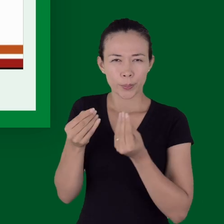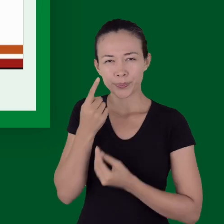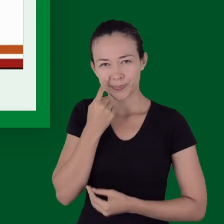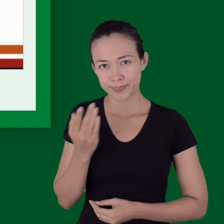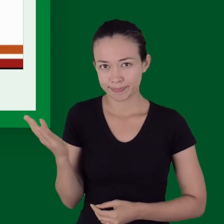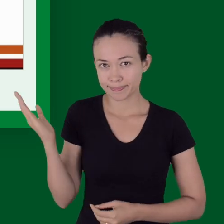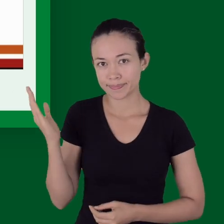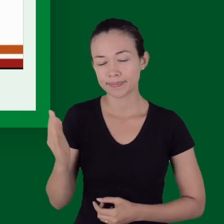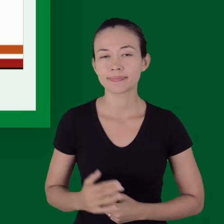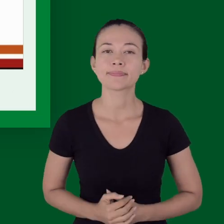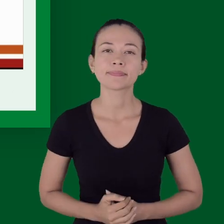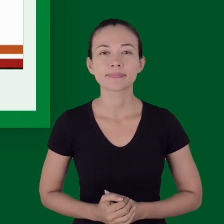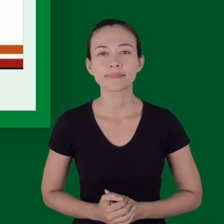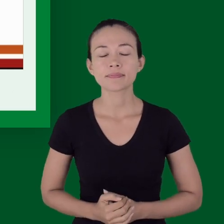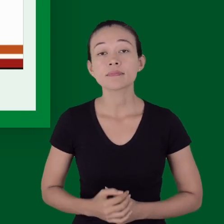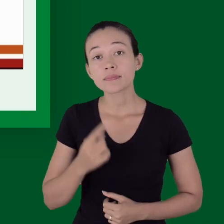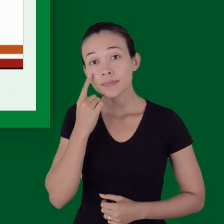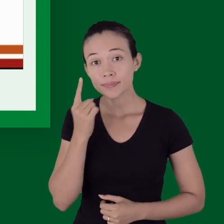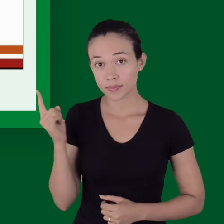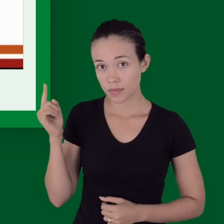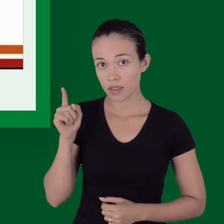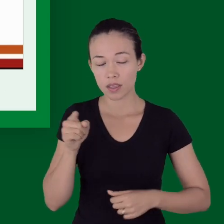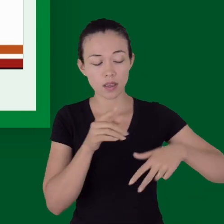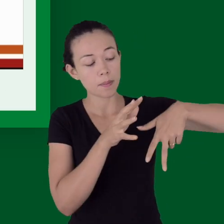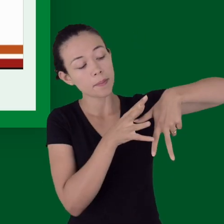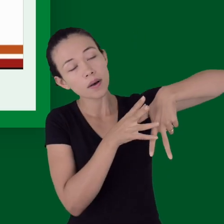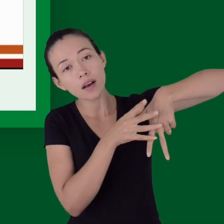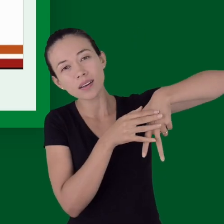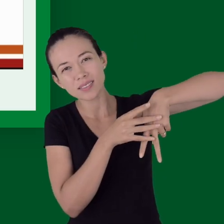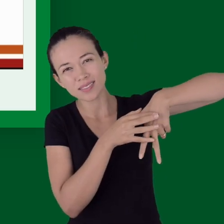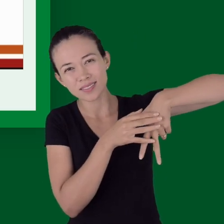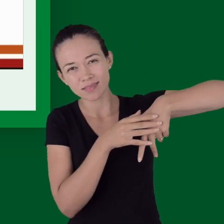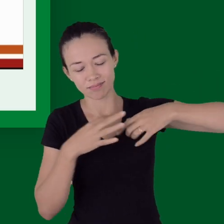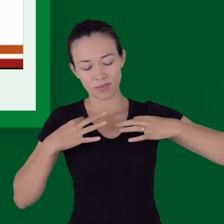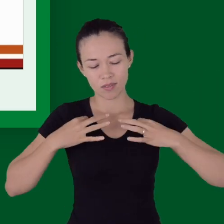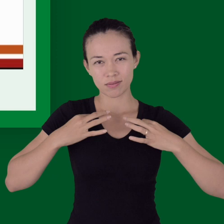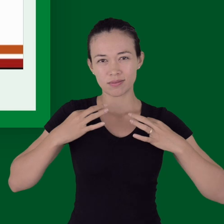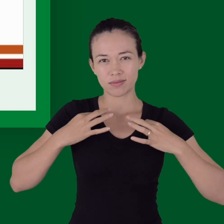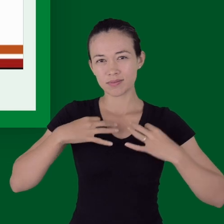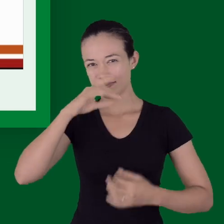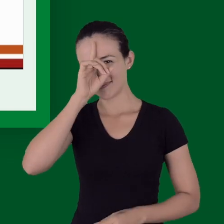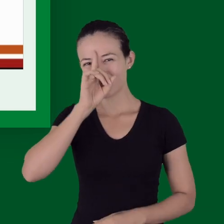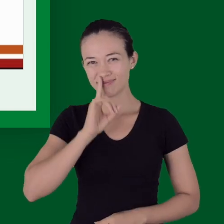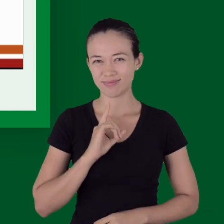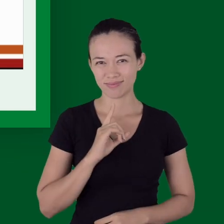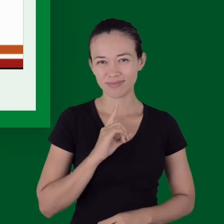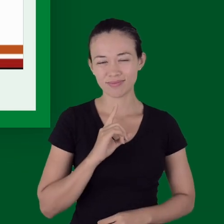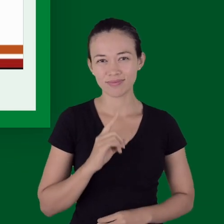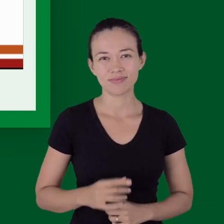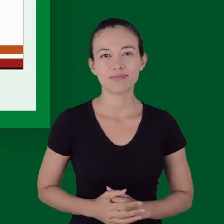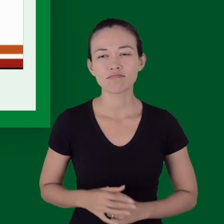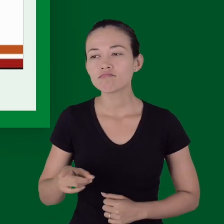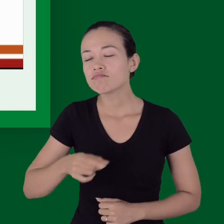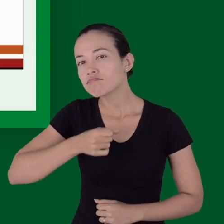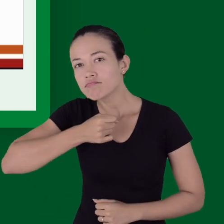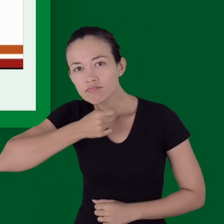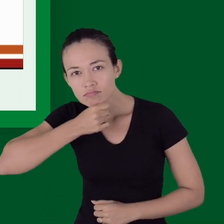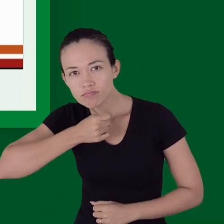né? A gente tem um paciente, ó, que está aqui ao fundo de amarelo, um